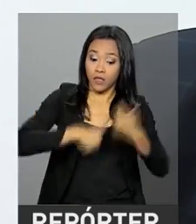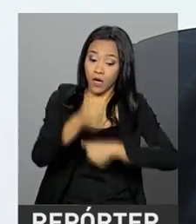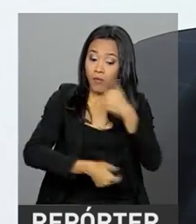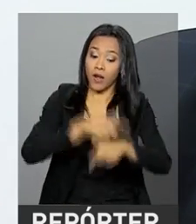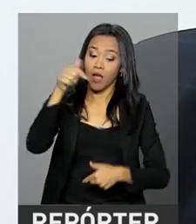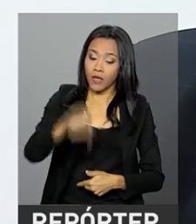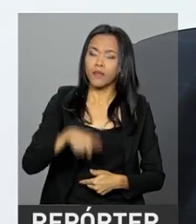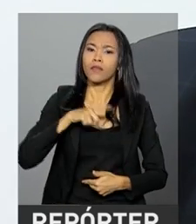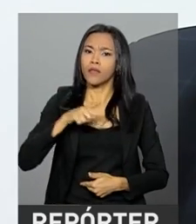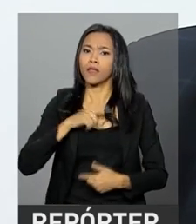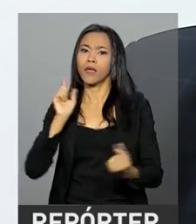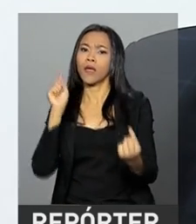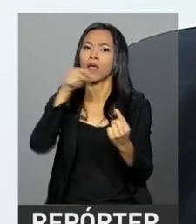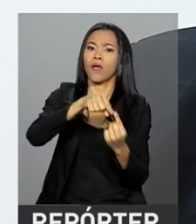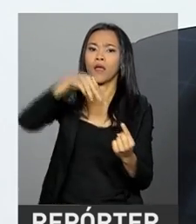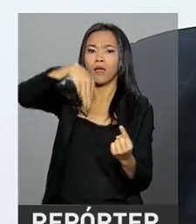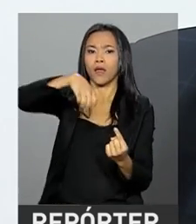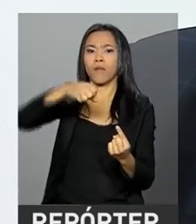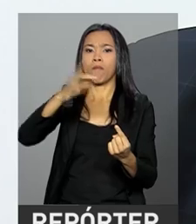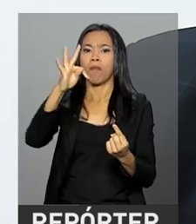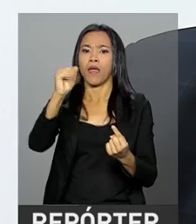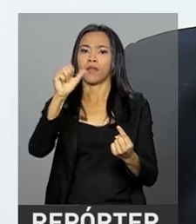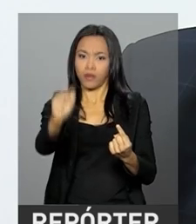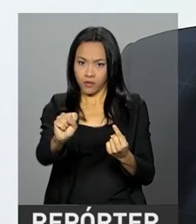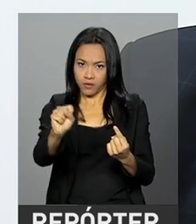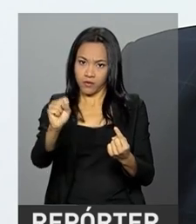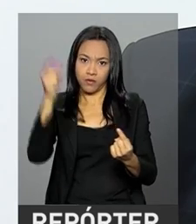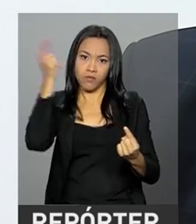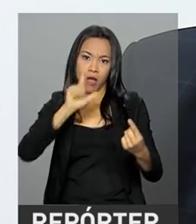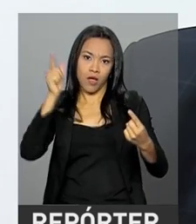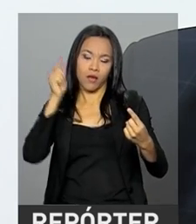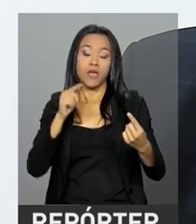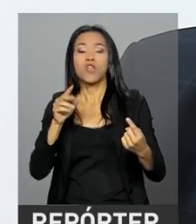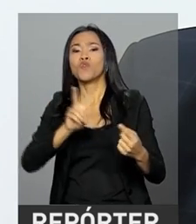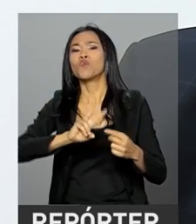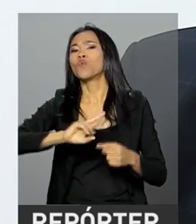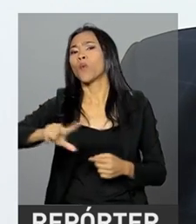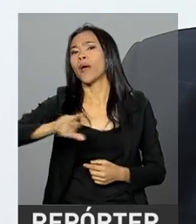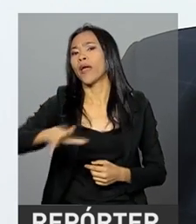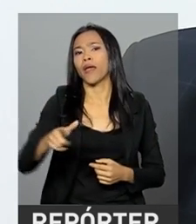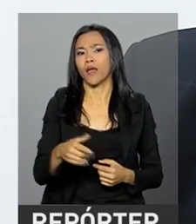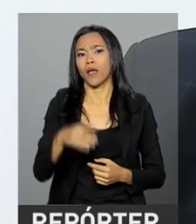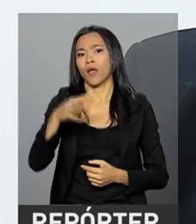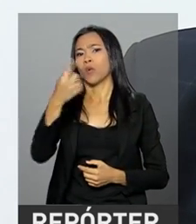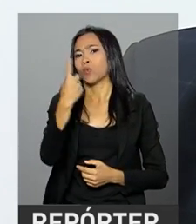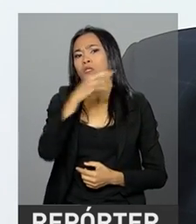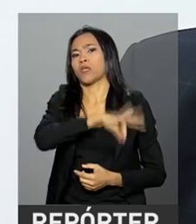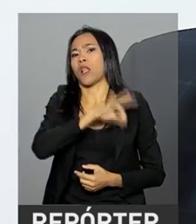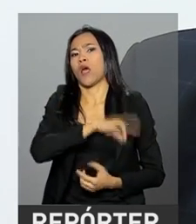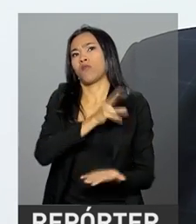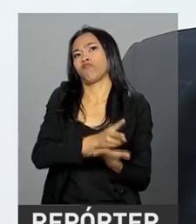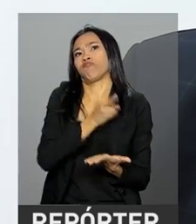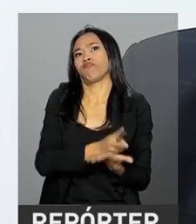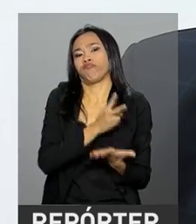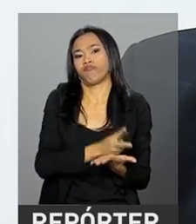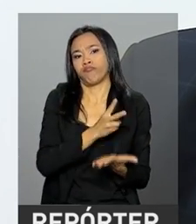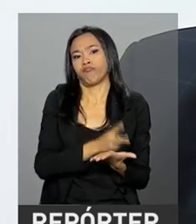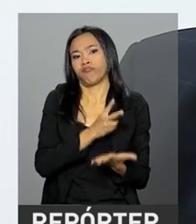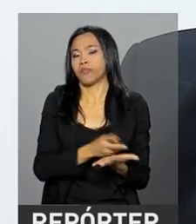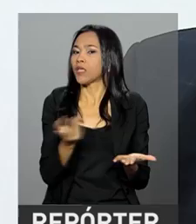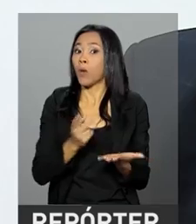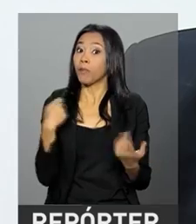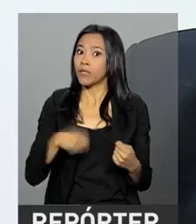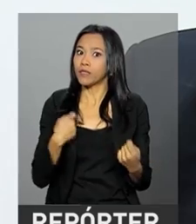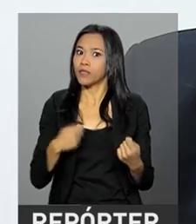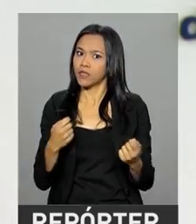terá metas a cumprir e não e não vai ser mais um salário fixo ele terá que desempenhar